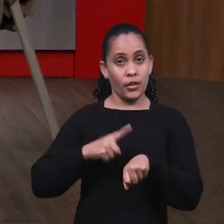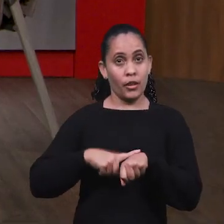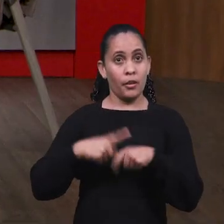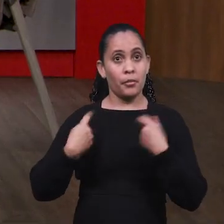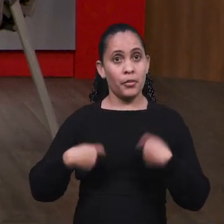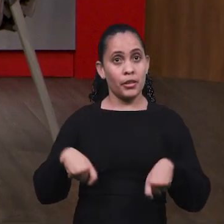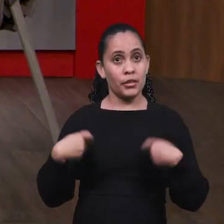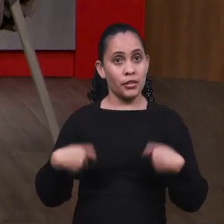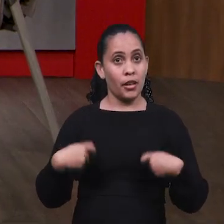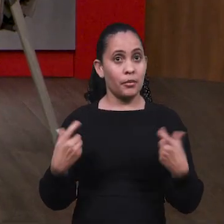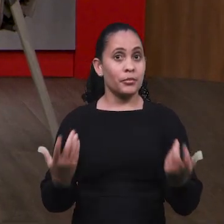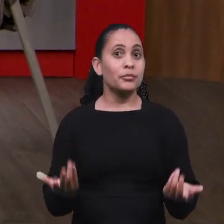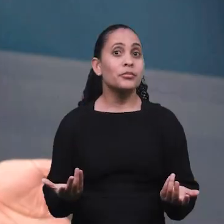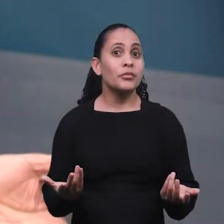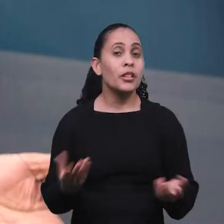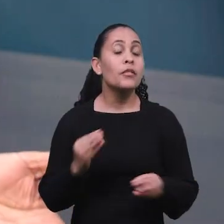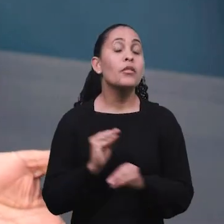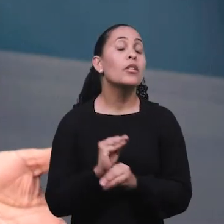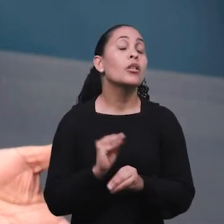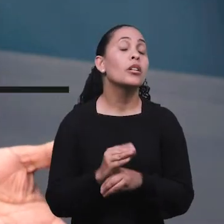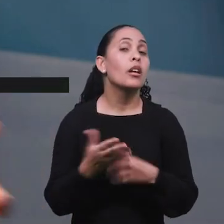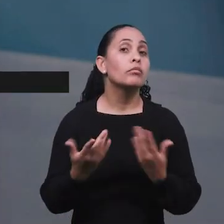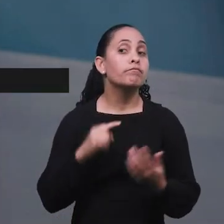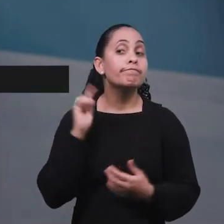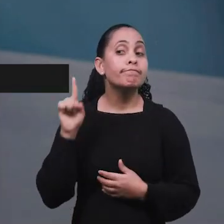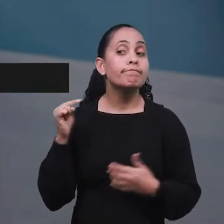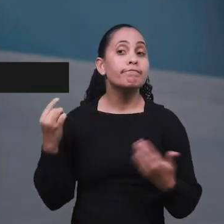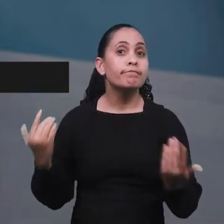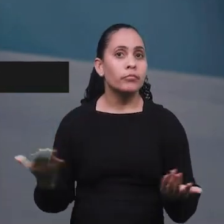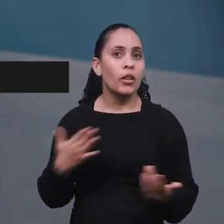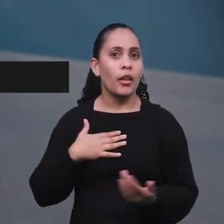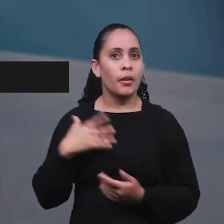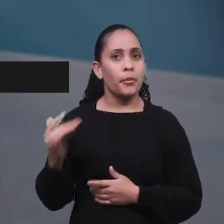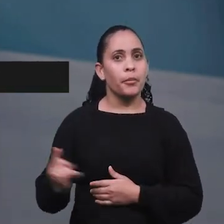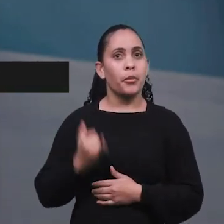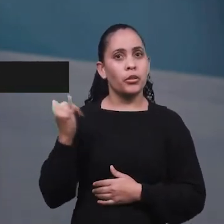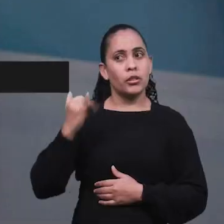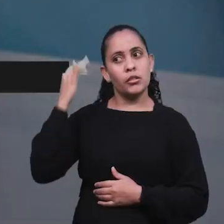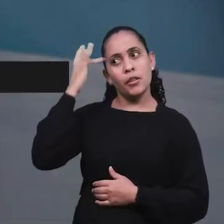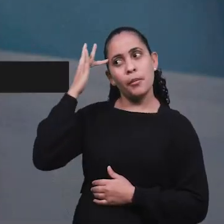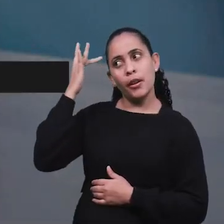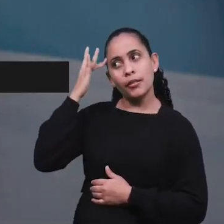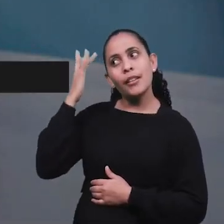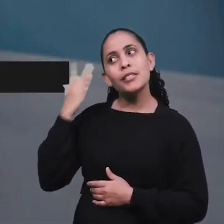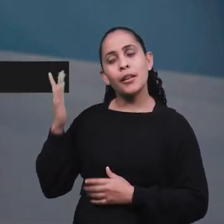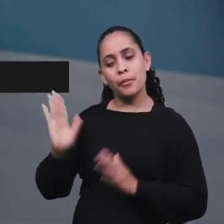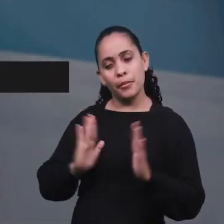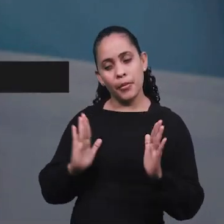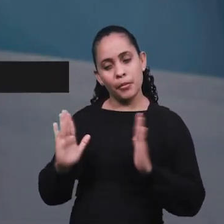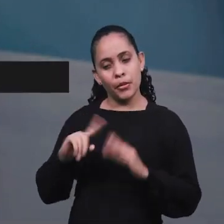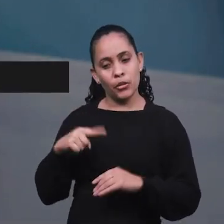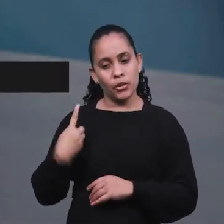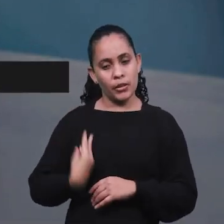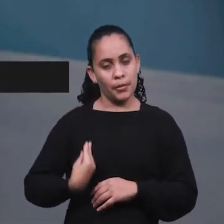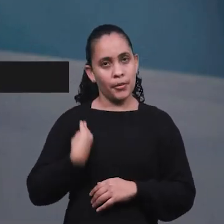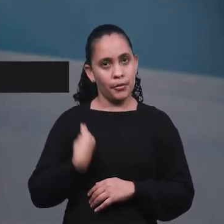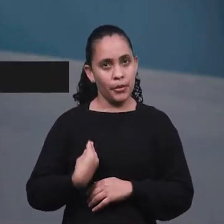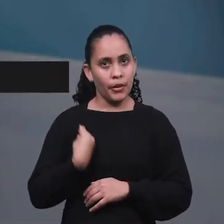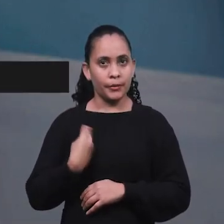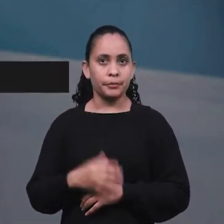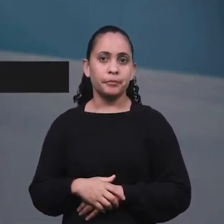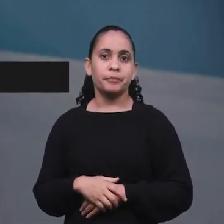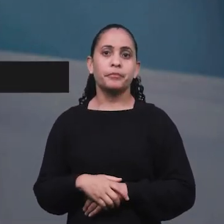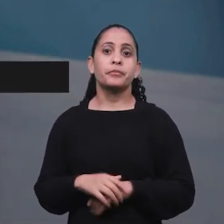que nós precisarmos, quem vai cuidar de nós, né? Então, é importante esse amadurecimento para esse momento da